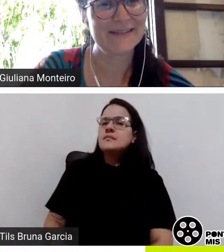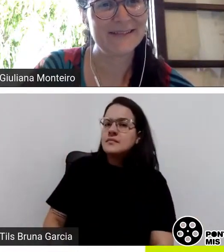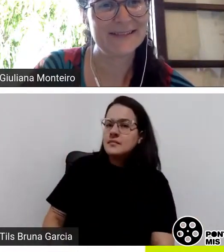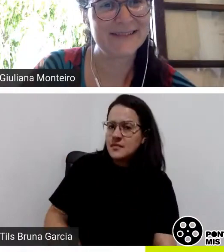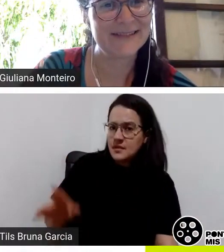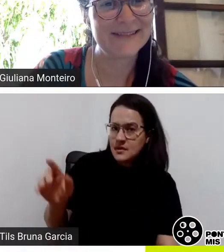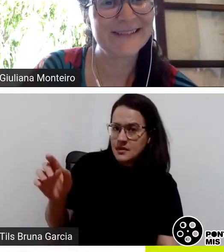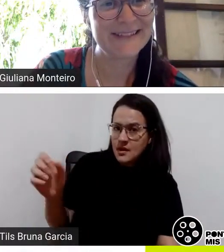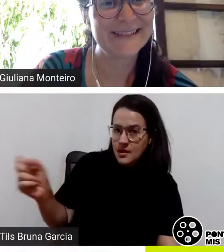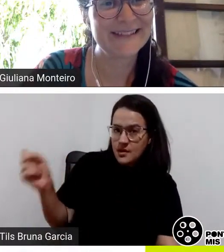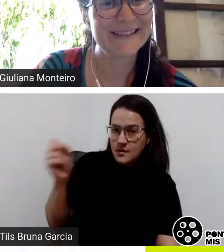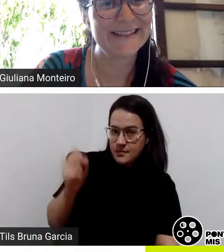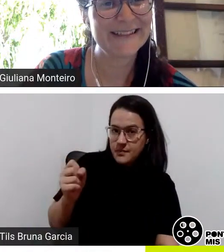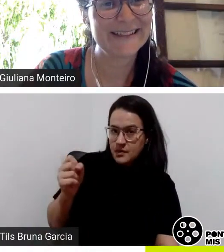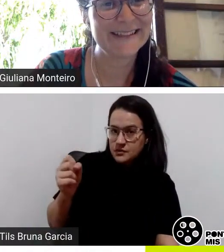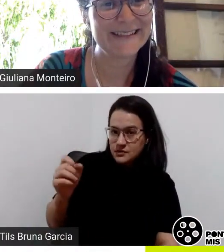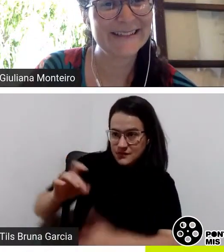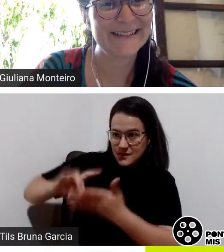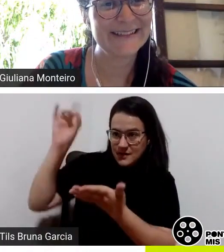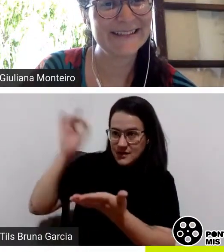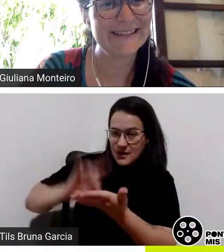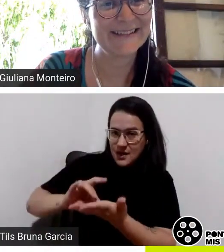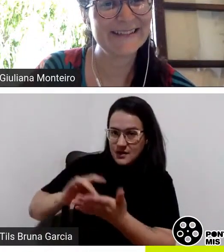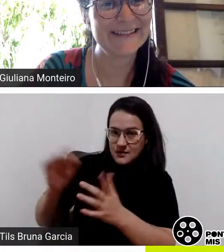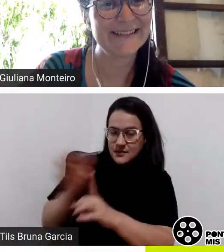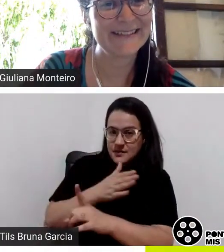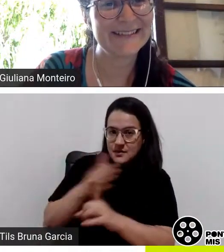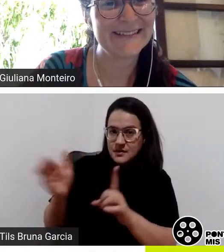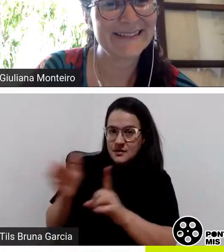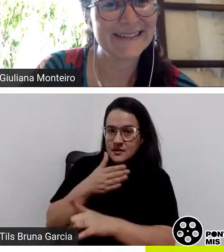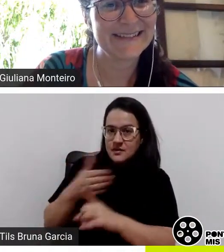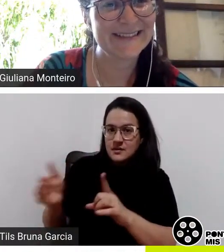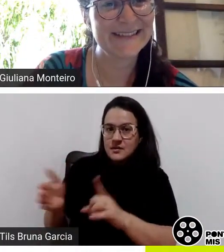de verdade mesmo? Posso bater de verdade? E o Lázaro disse,